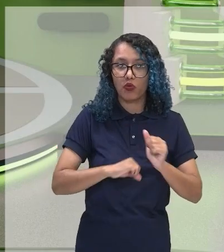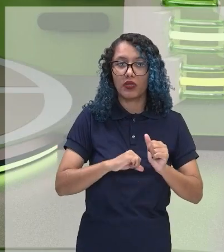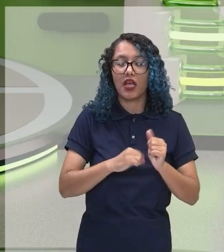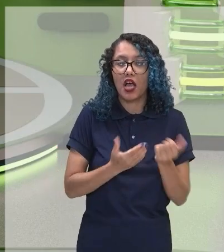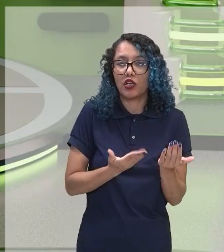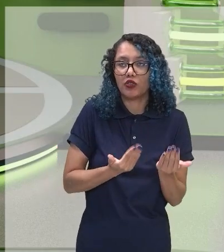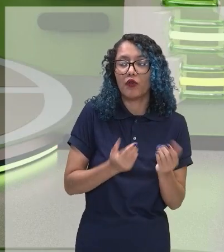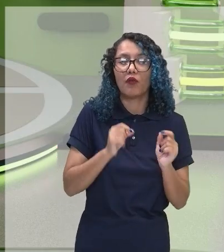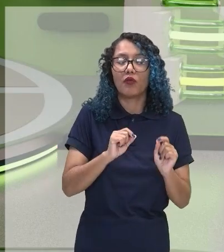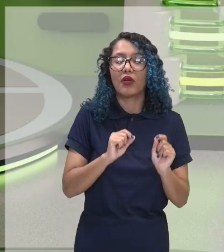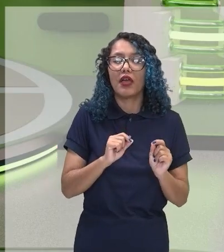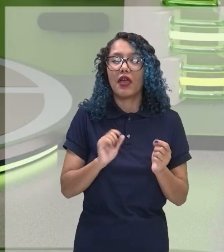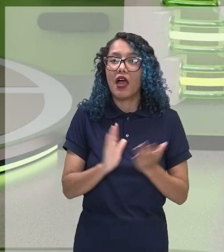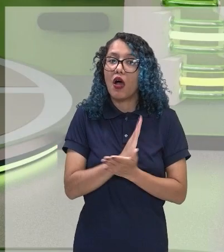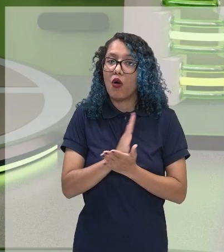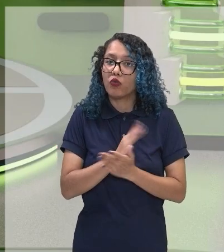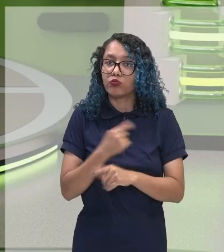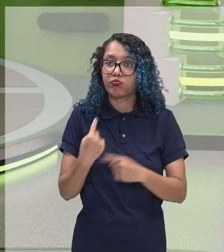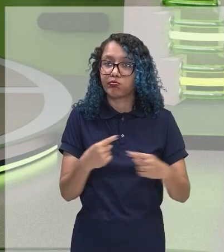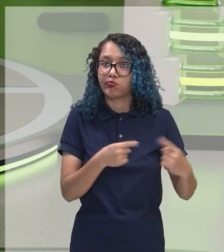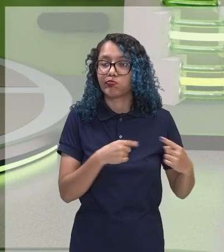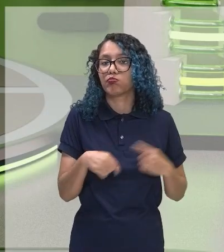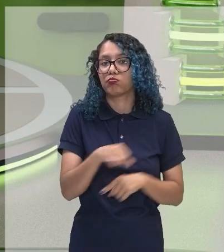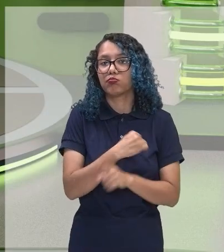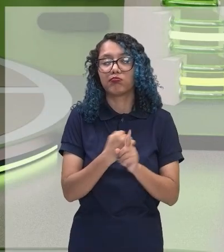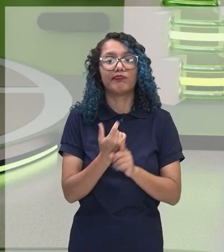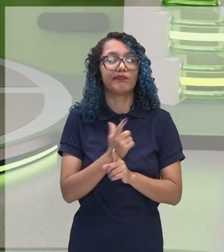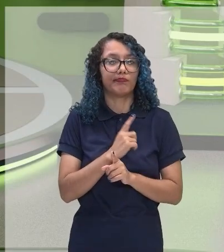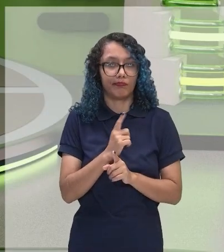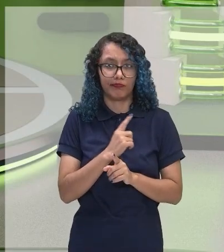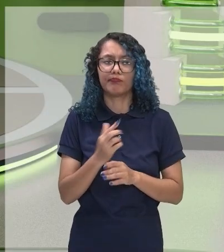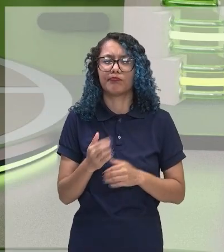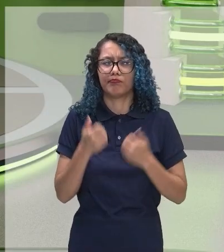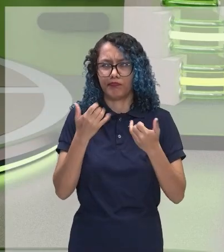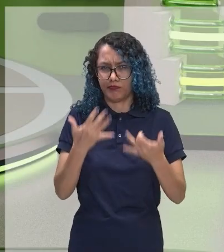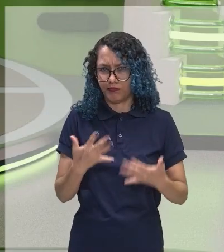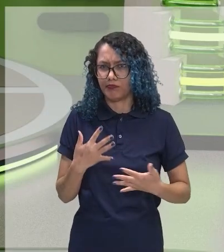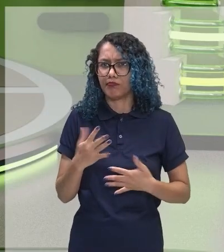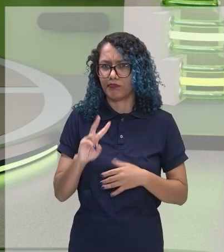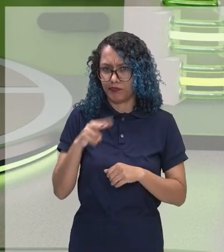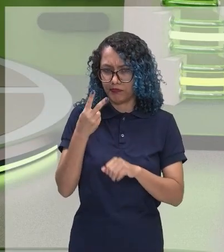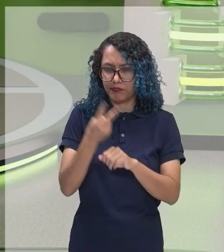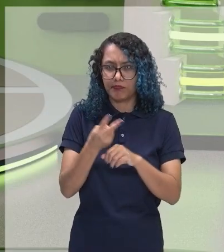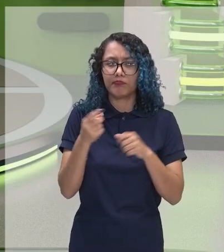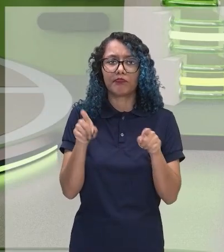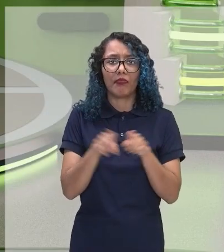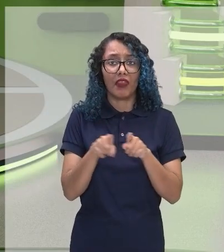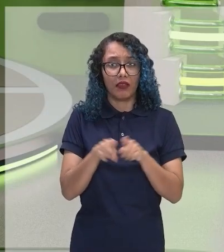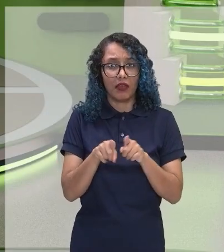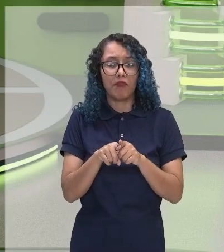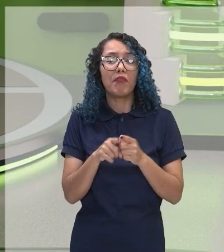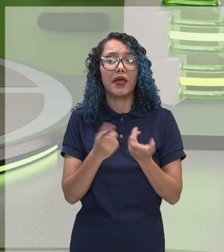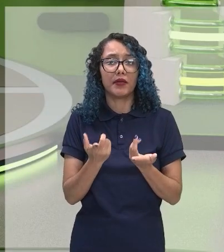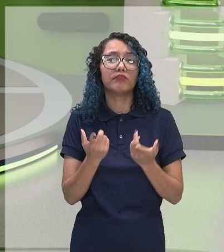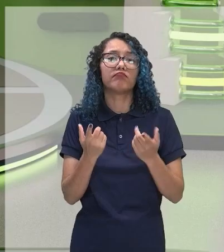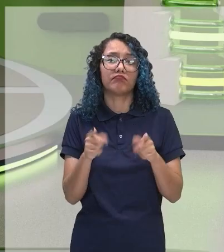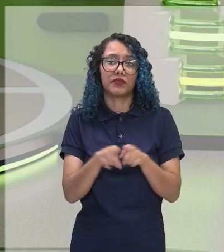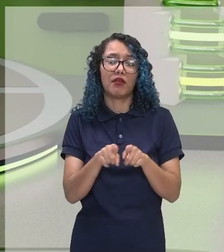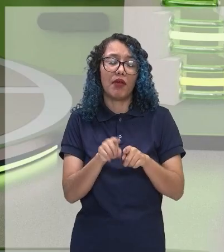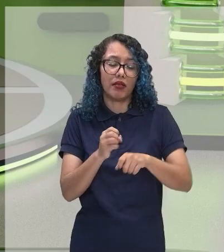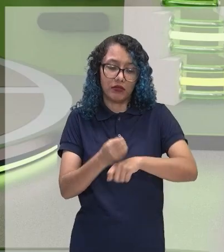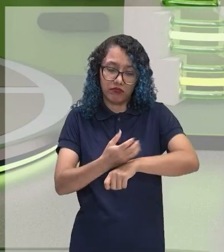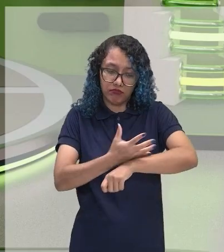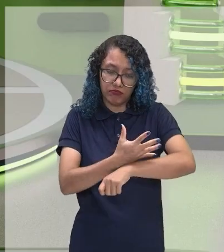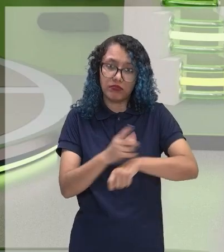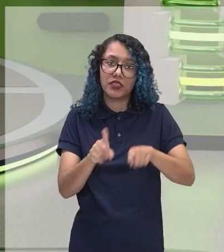alguns conflitos sociais, que a gente vai falar um pouquinho mais adiante, né, e também a questão emocional, né, que vai contar muito